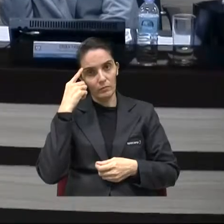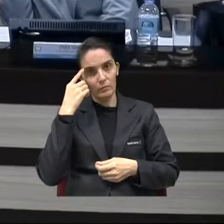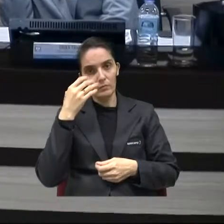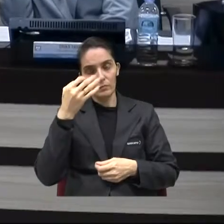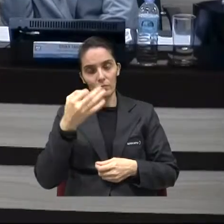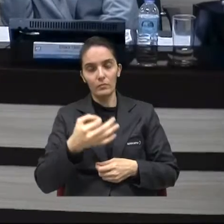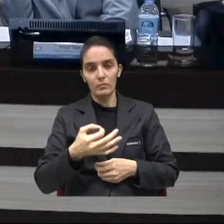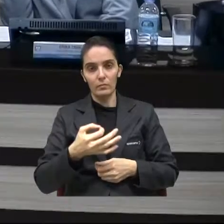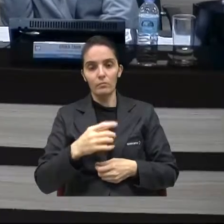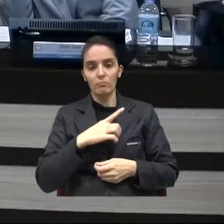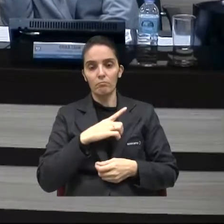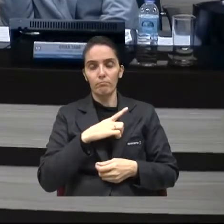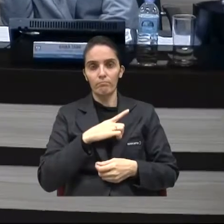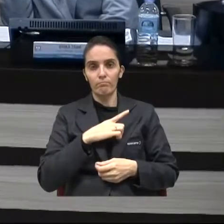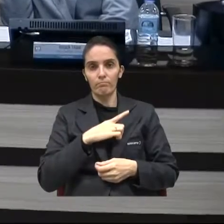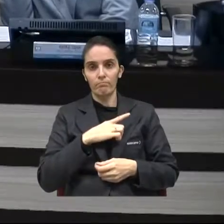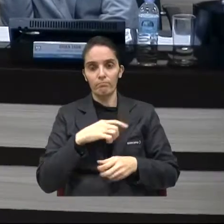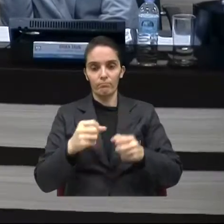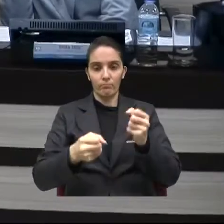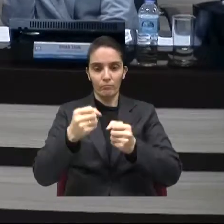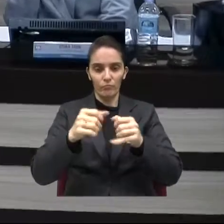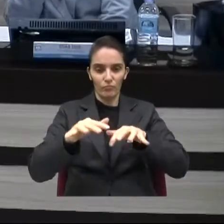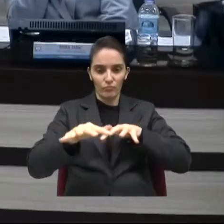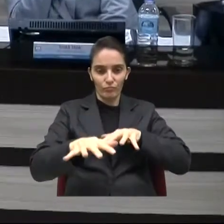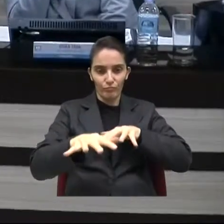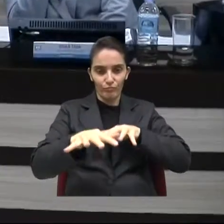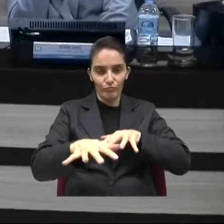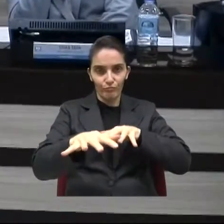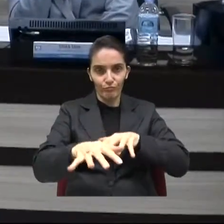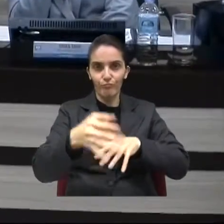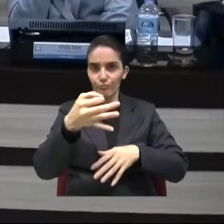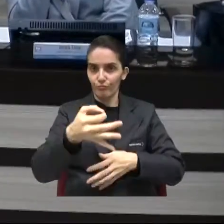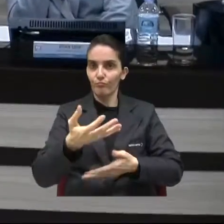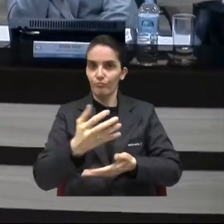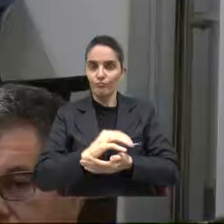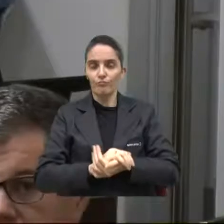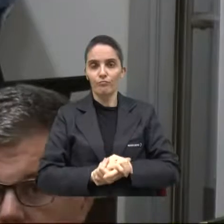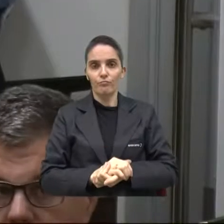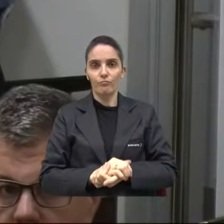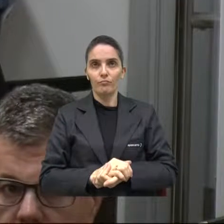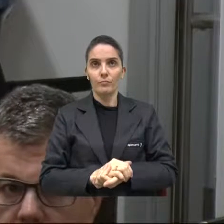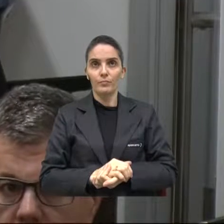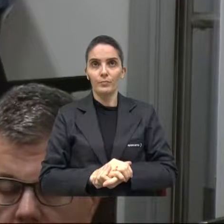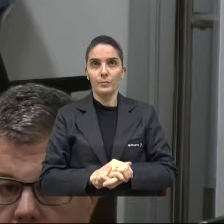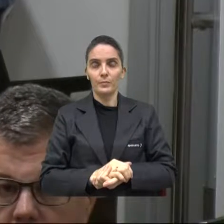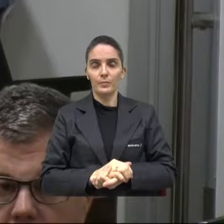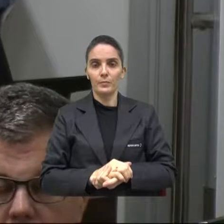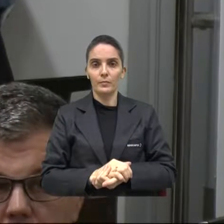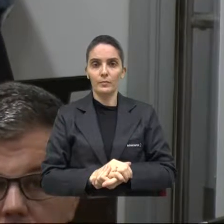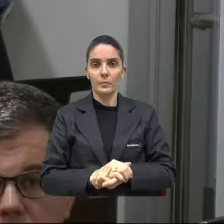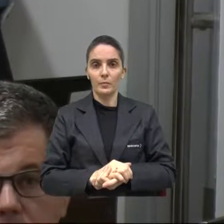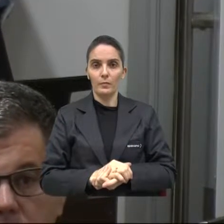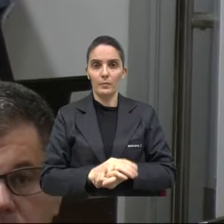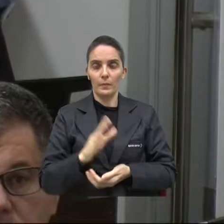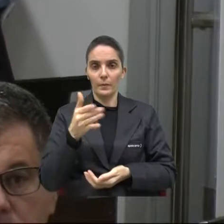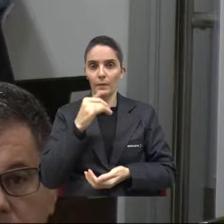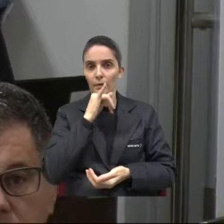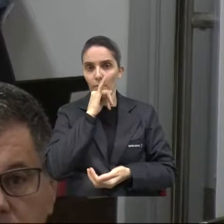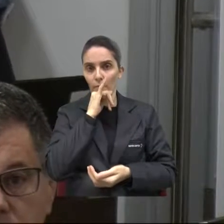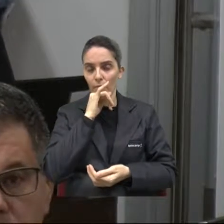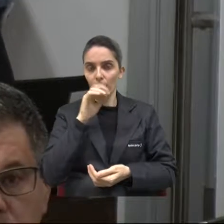um engarrafamento ali. Isso é o mínimo que vai acontecer. Não, mas isso é fato. Mas isso aí é fato. A gente já tem um exemplo aí do